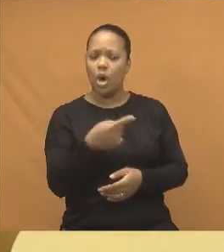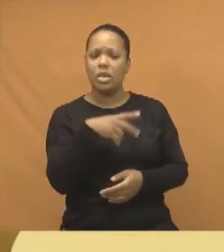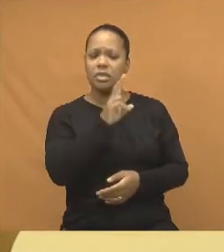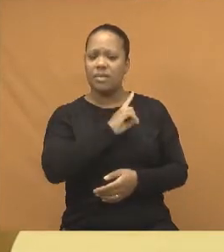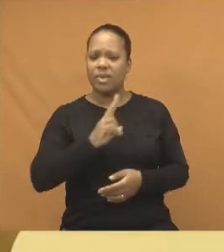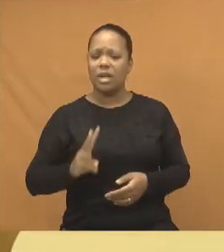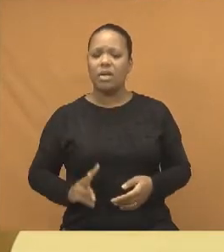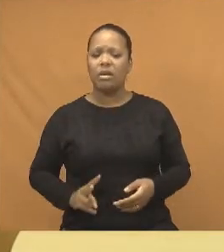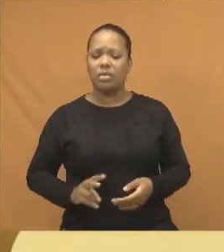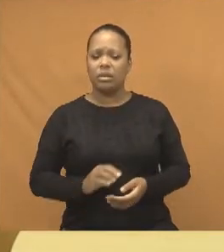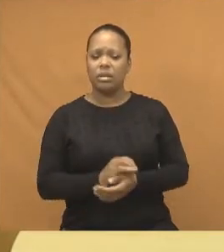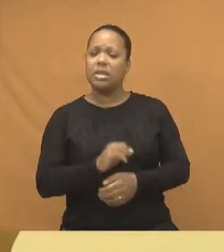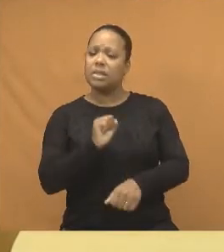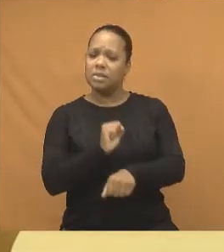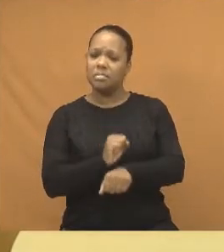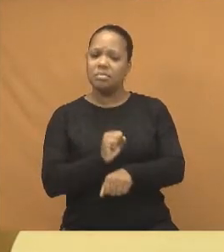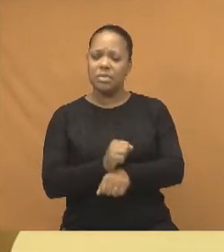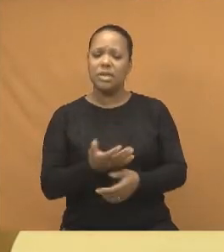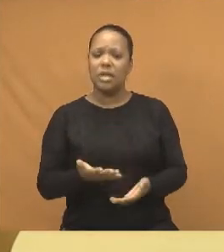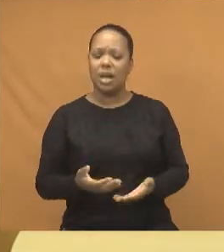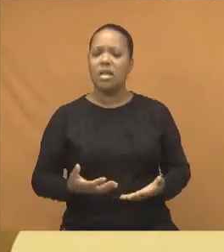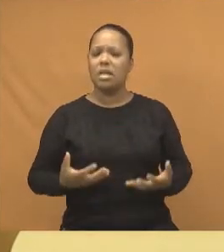estamos aí para aguentar a reclamação.